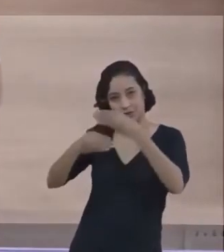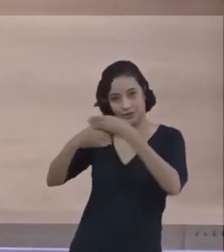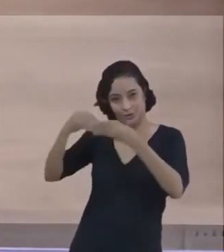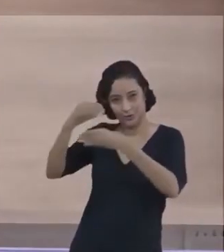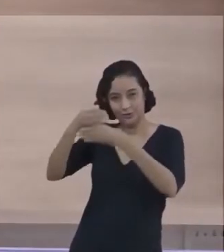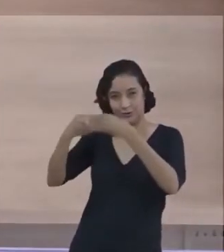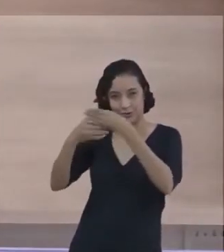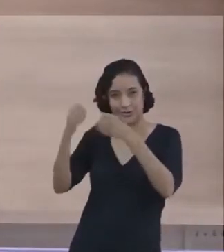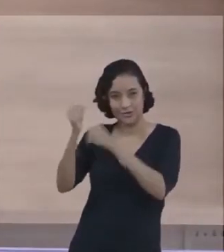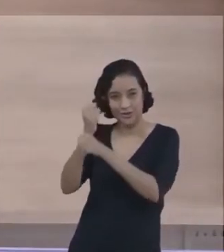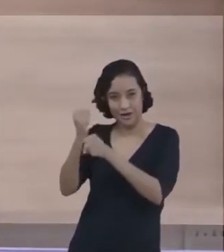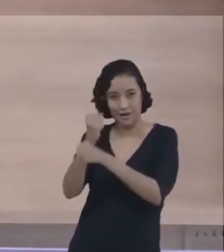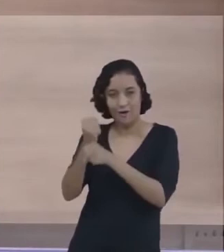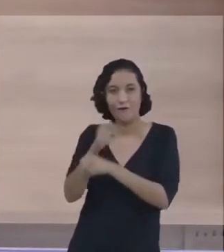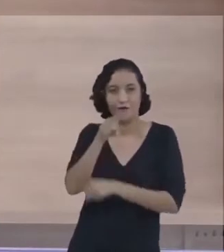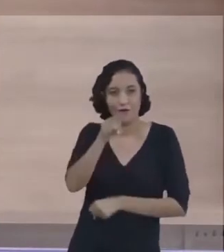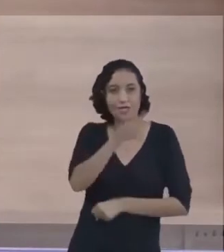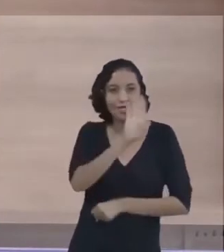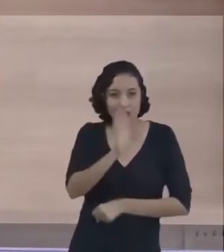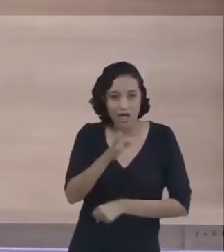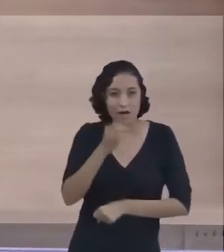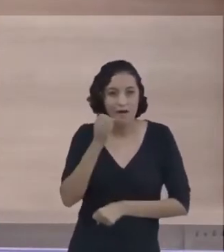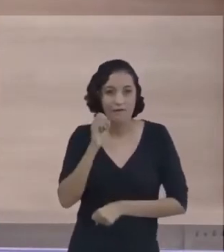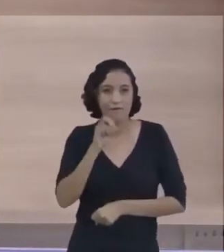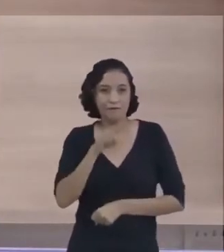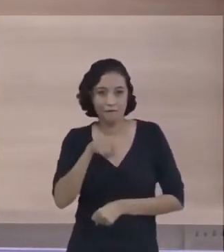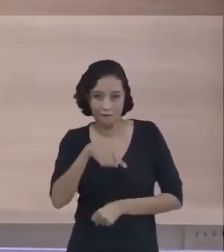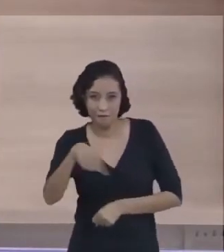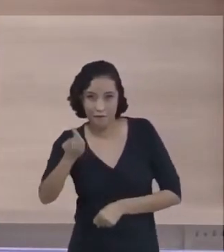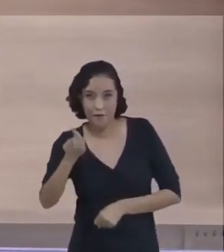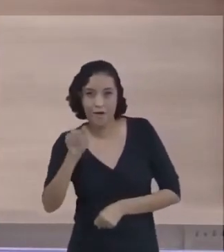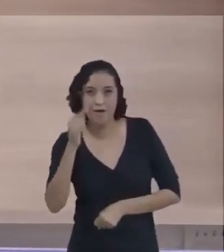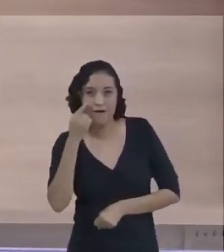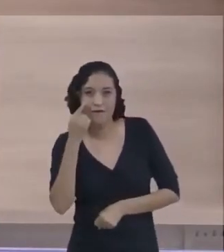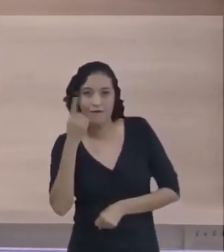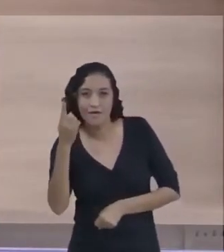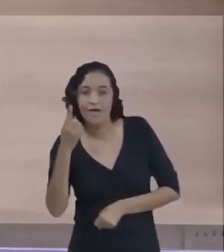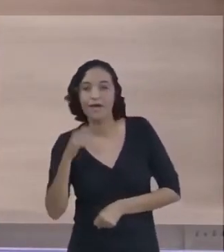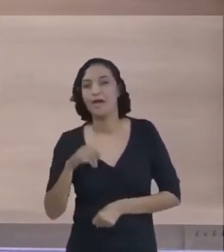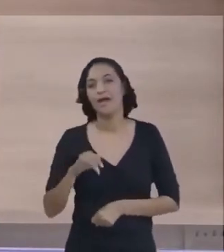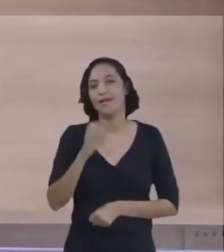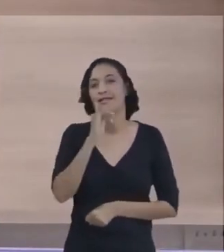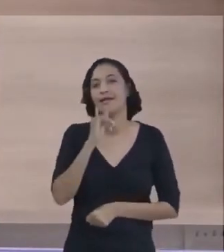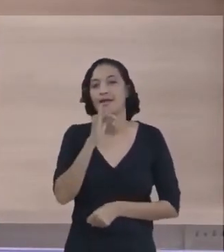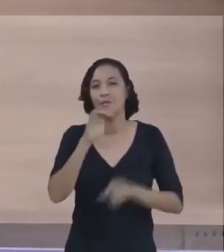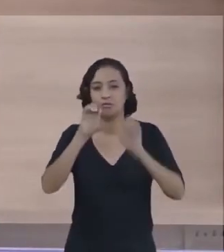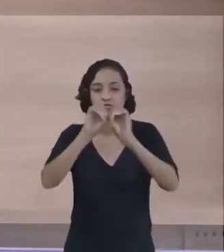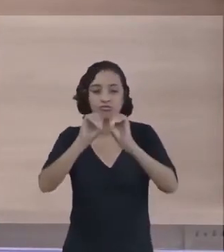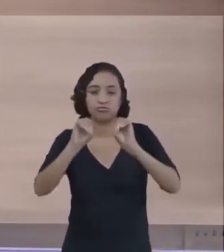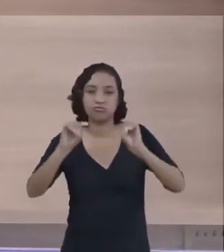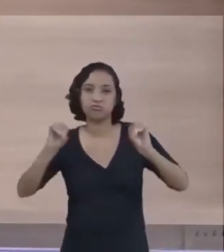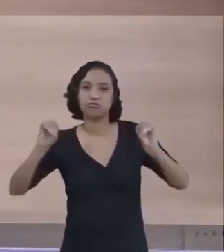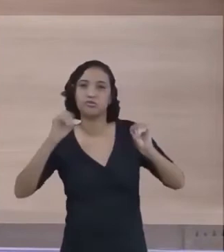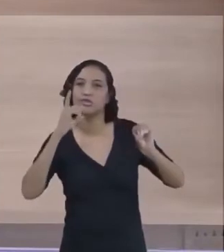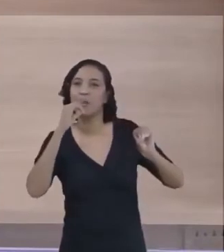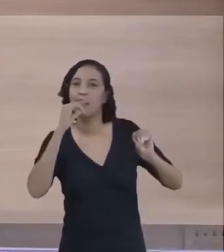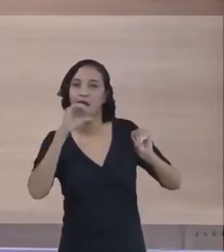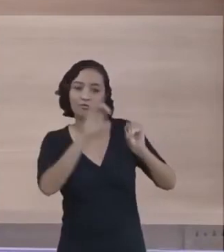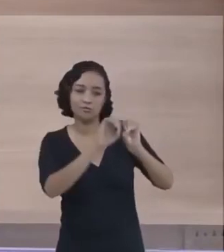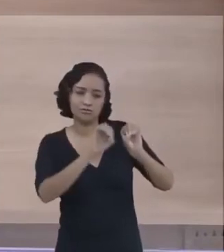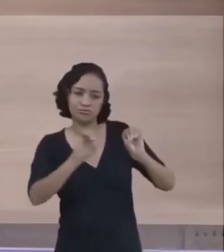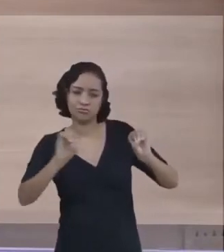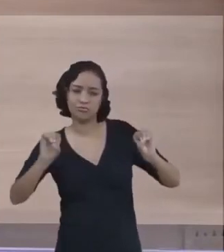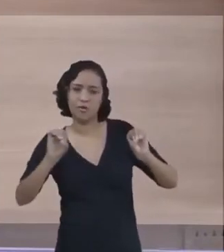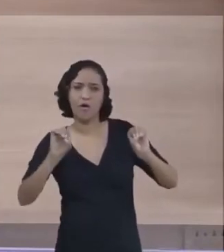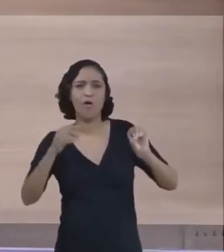lá? Ah, eu quero um cano de tantas polegadas, 1,5 polegadas. Então, é algo que você já ouviu,